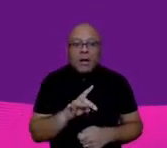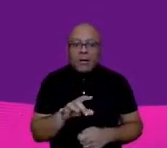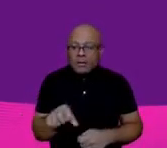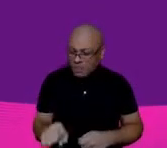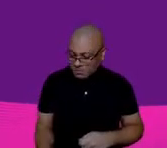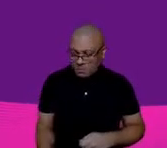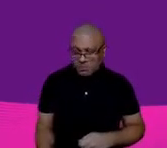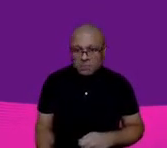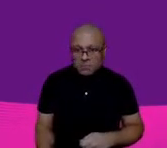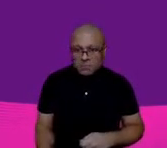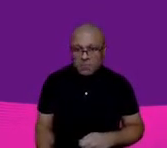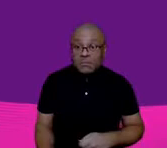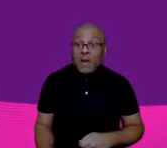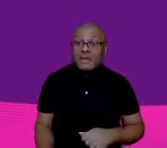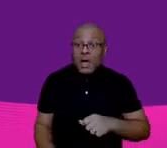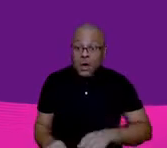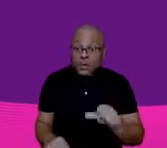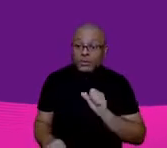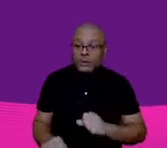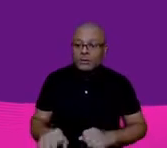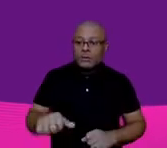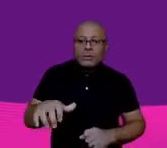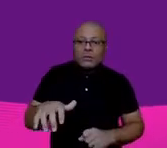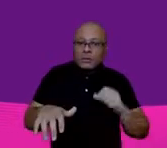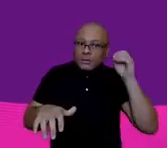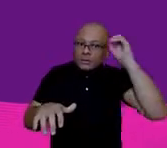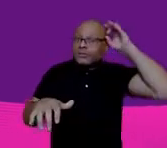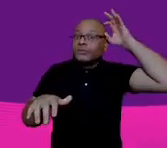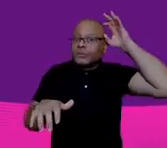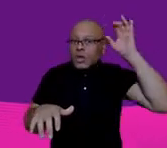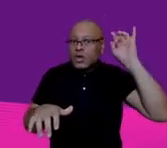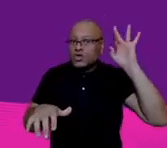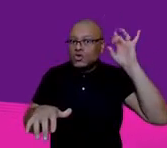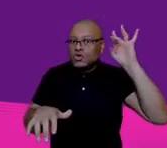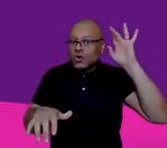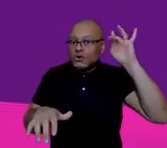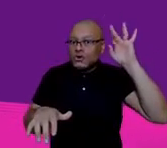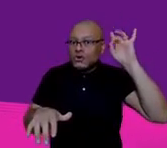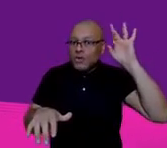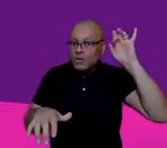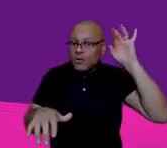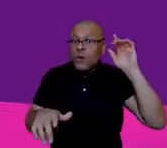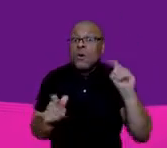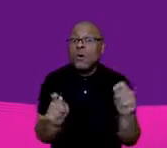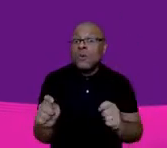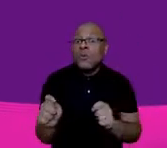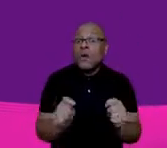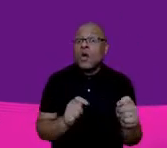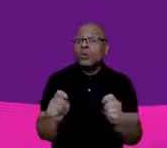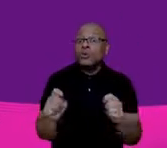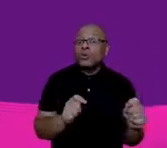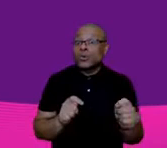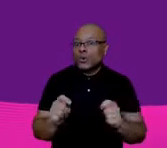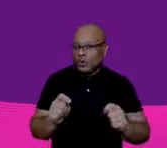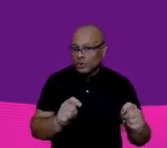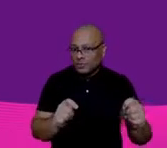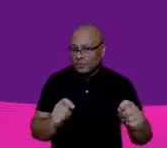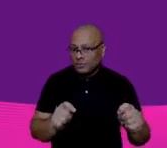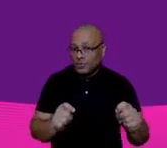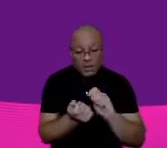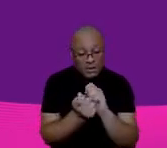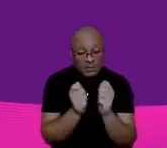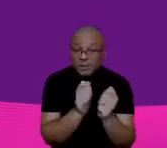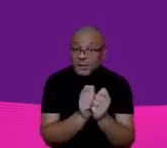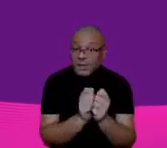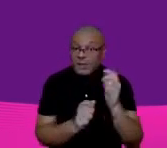braço, é interessante ele ligar. Então, já estão se desenvolvendo esse tipo de aparelho. Você consegue ler a